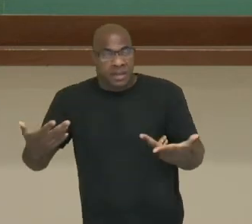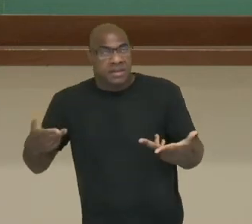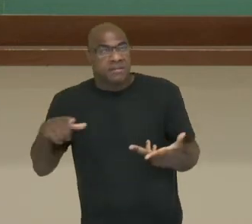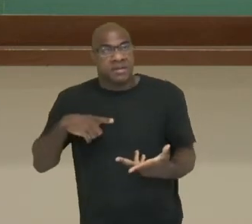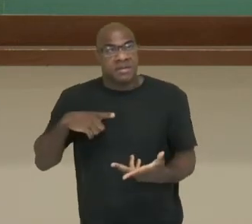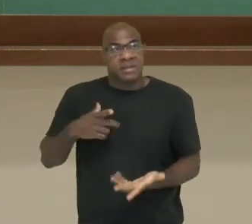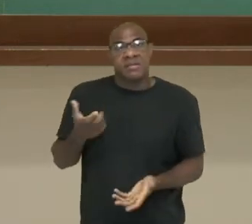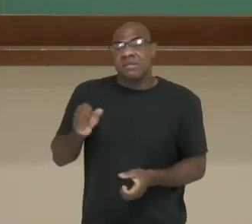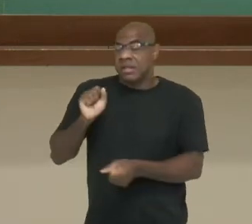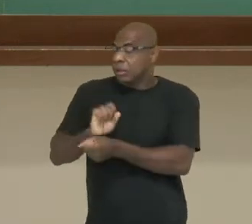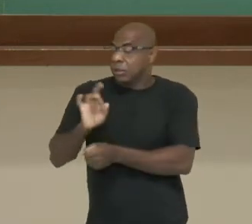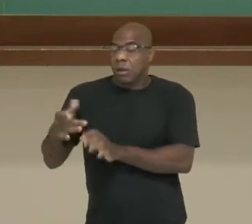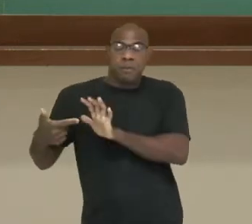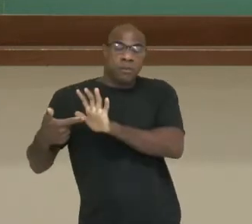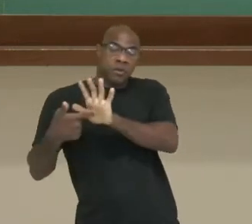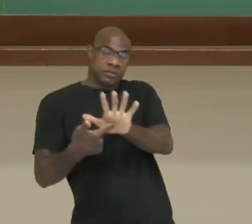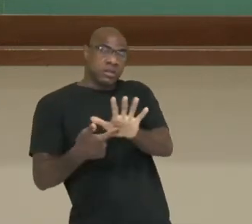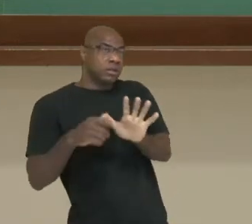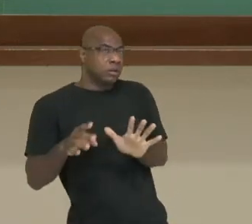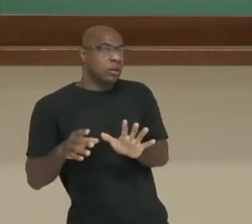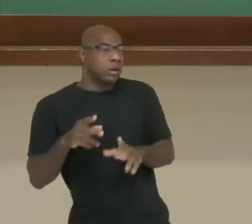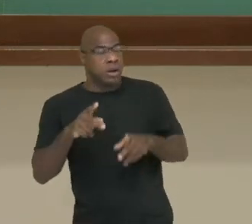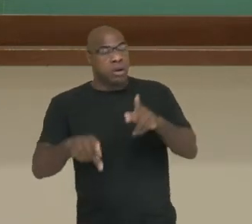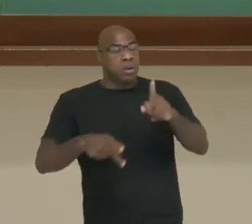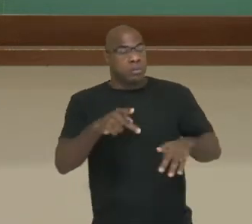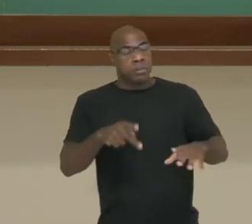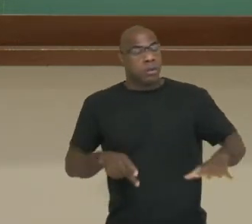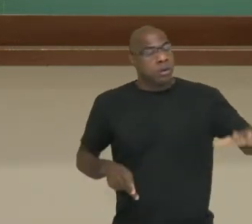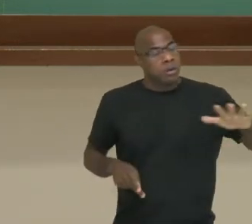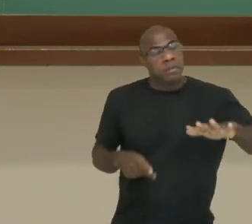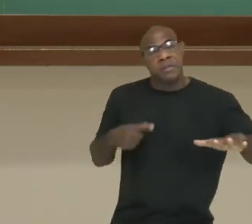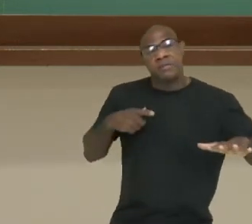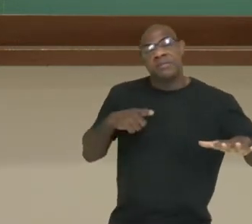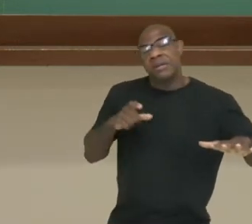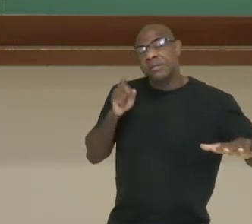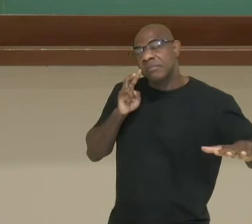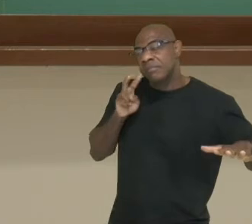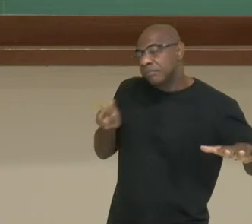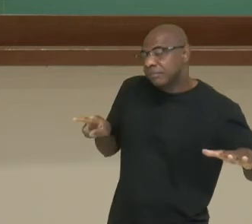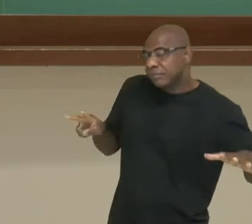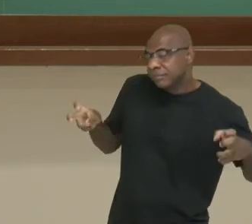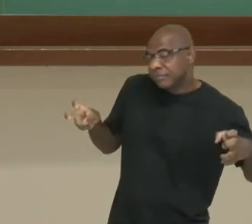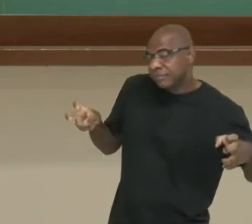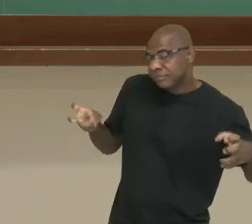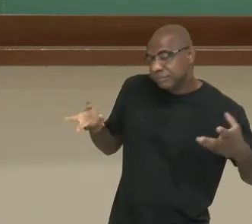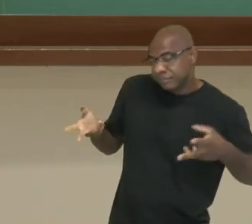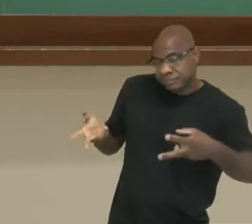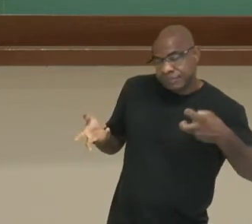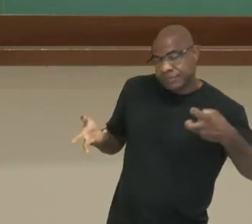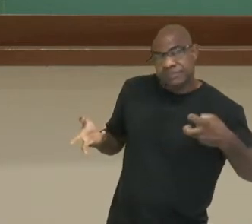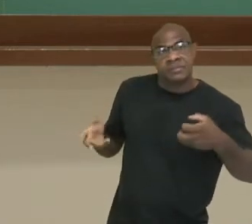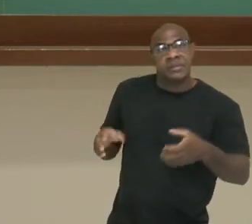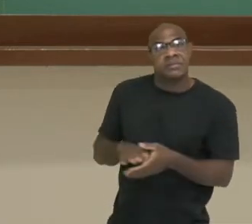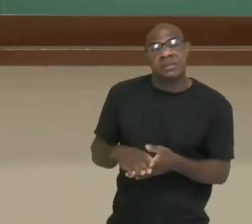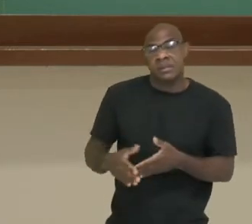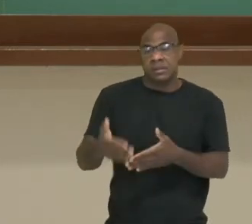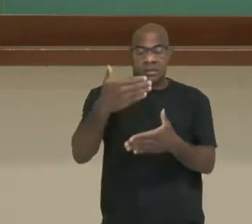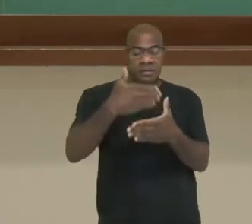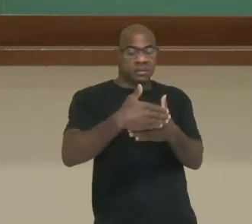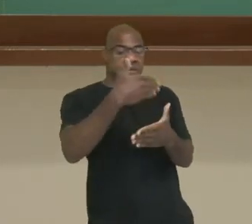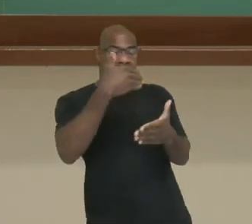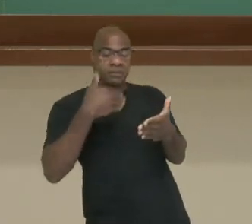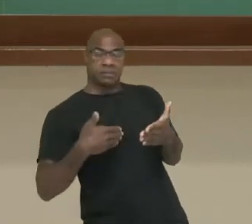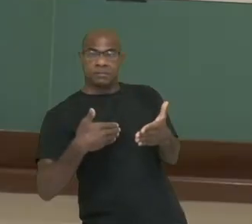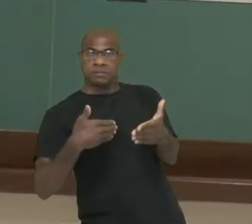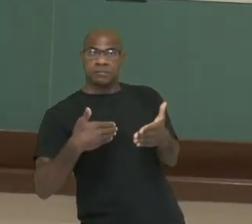ali sendo mostrada e o público vai ter esse discernimento porque vai ter esse rompimento da quarta parede e falar, ó, isso aqui é